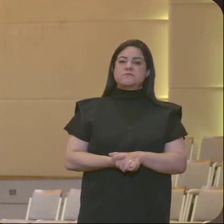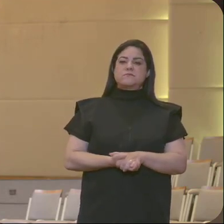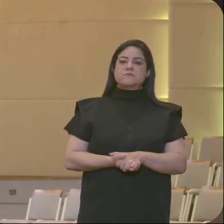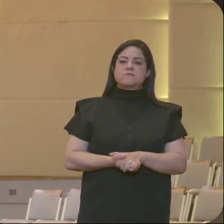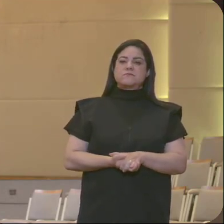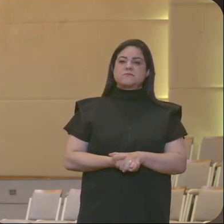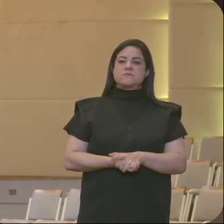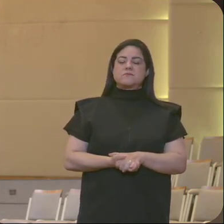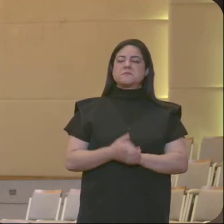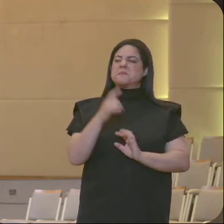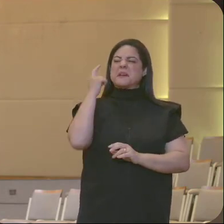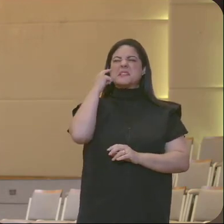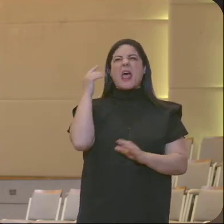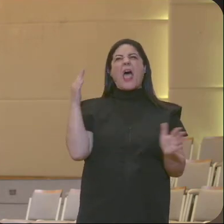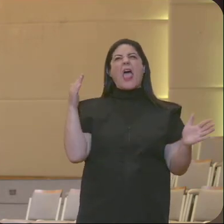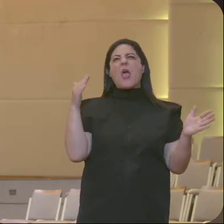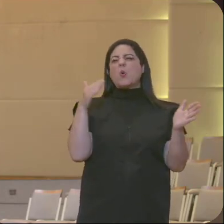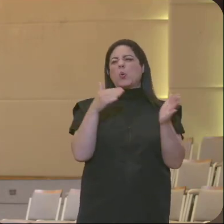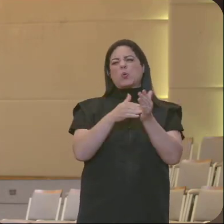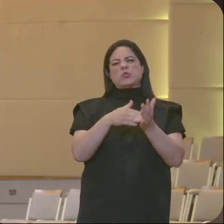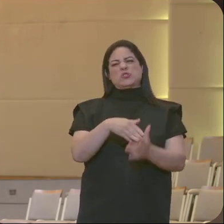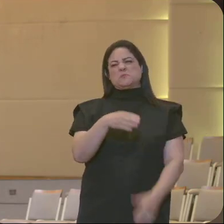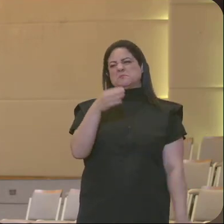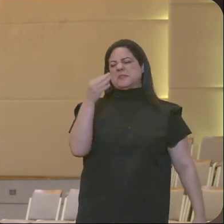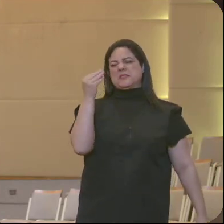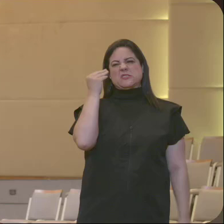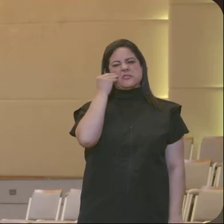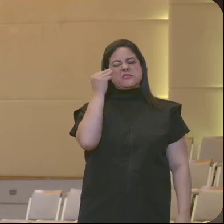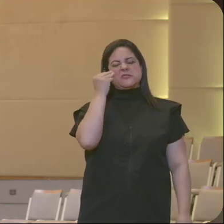como última alternativa.